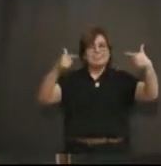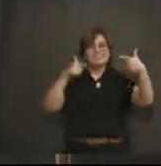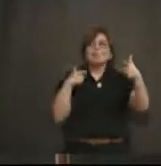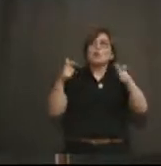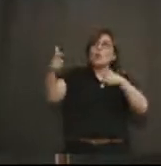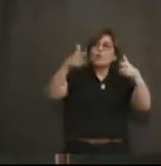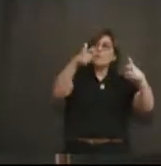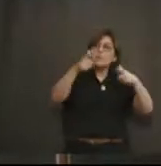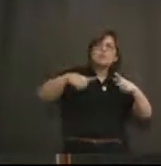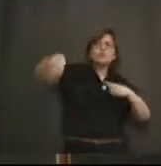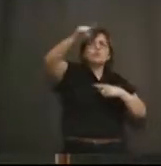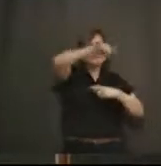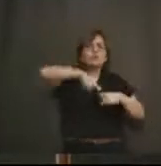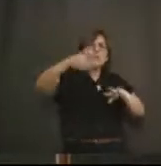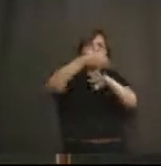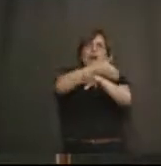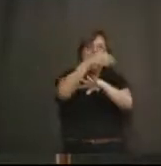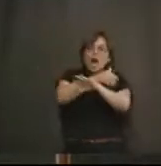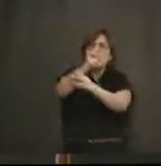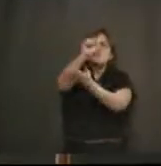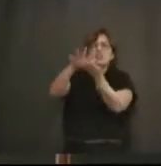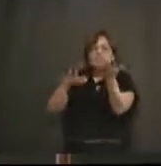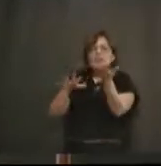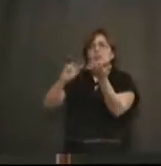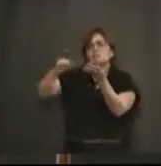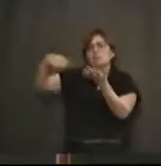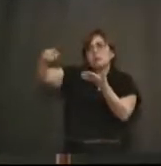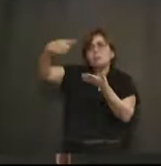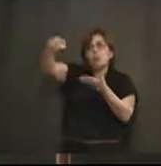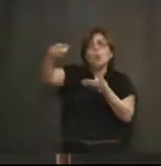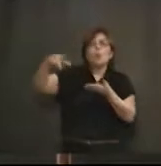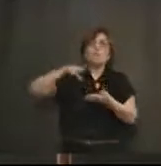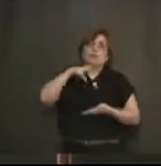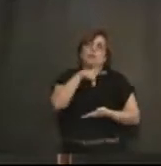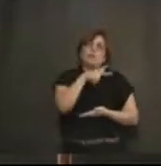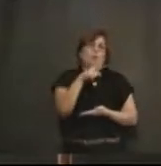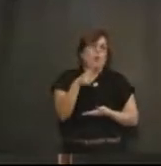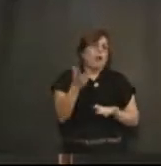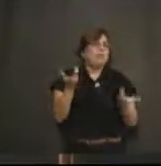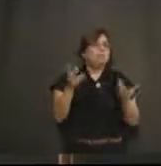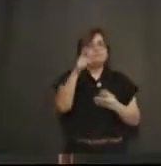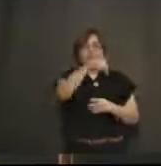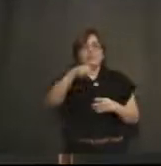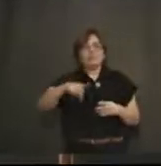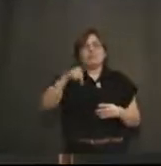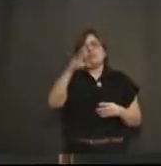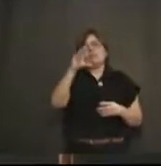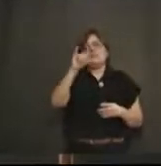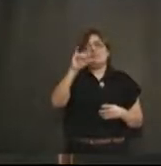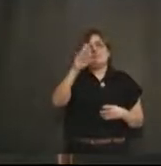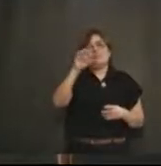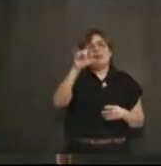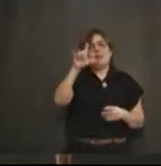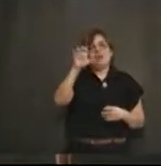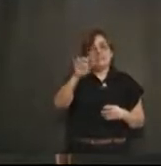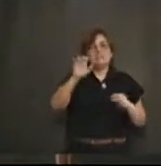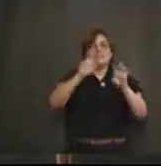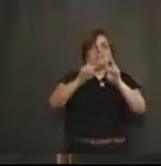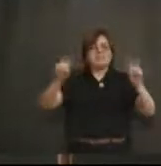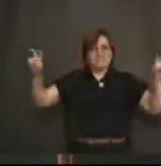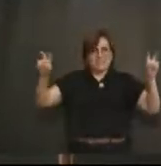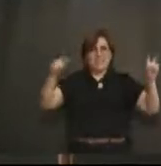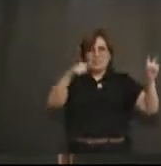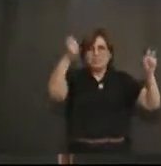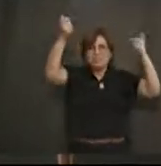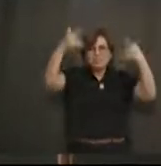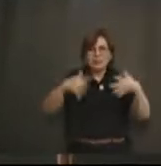participar nas atividades que seguirão, em particular a própria SBM terá uma mesa redonda daqui a pouco para falar um pouquinho sobre as